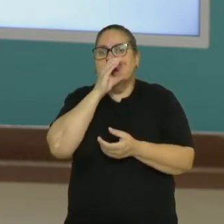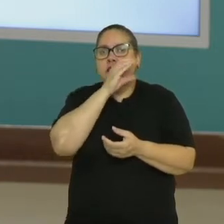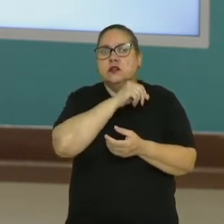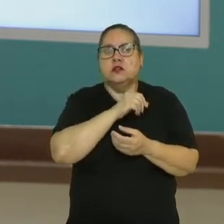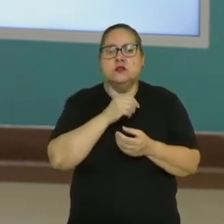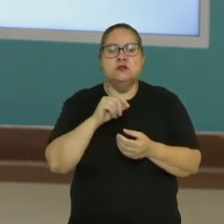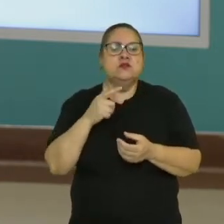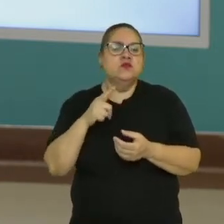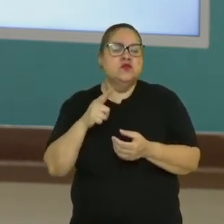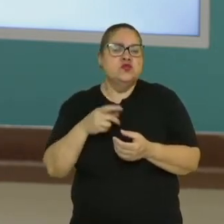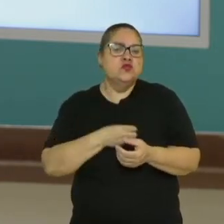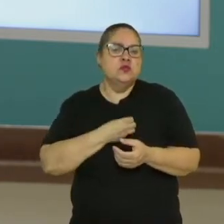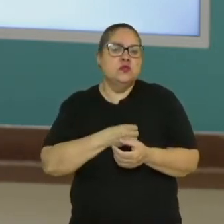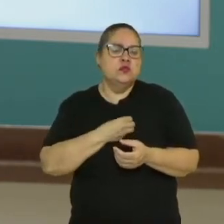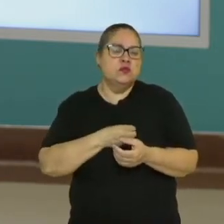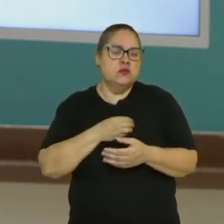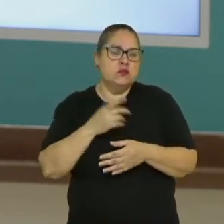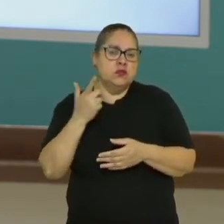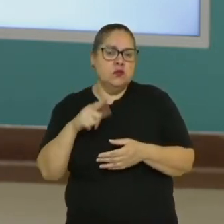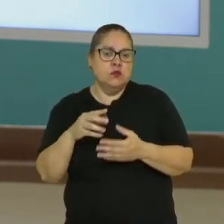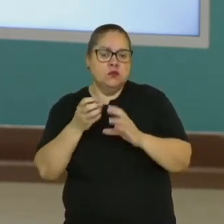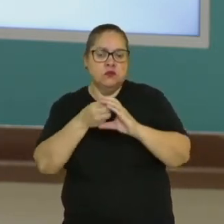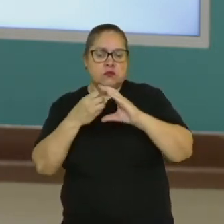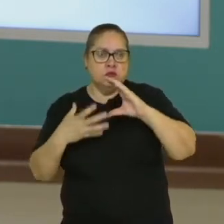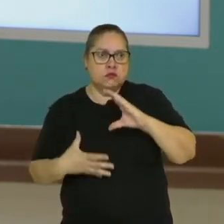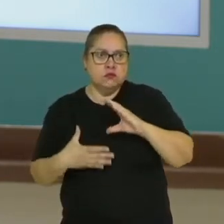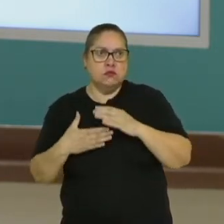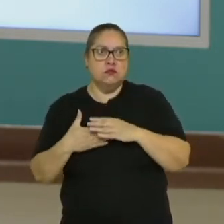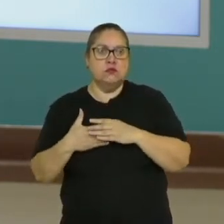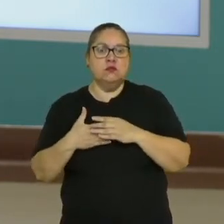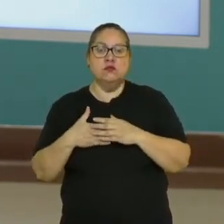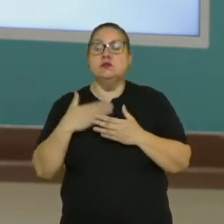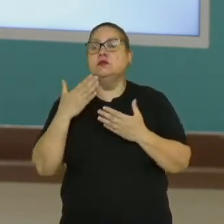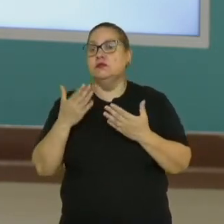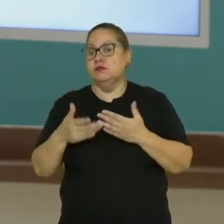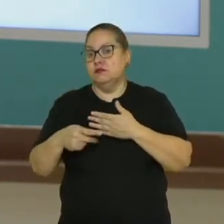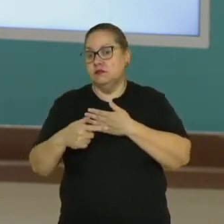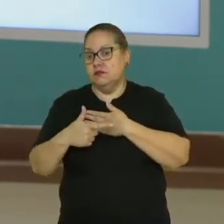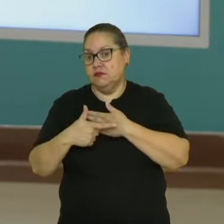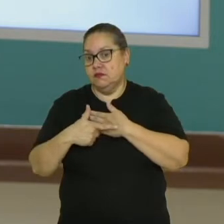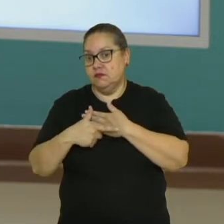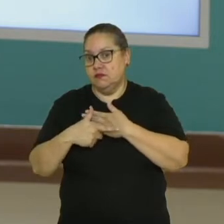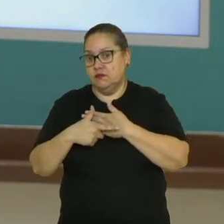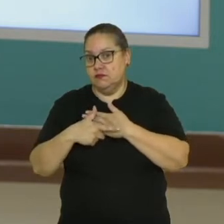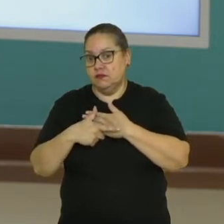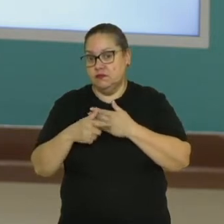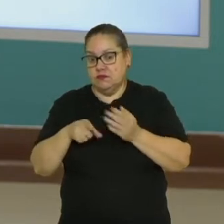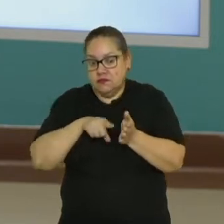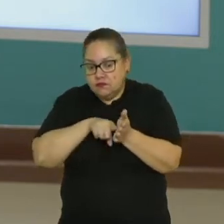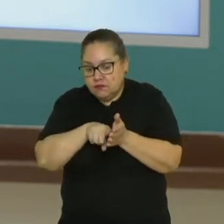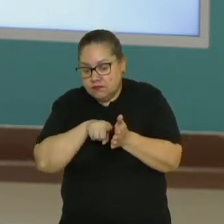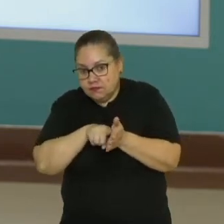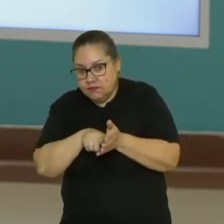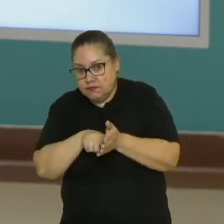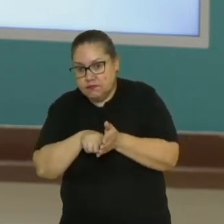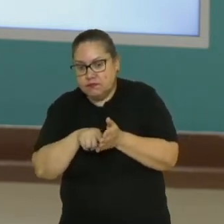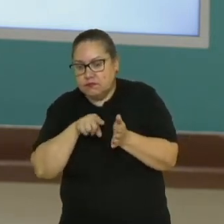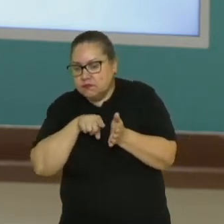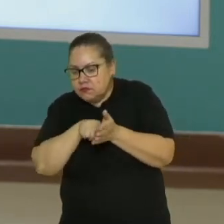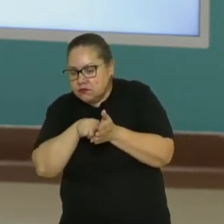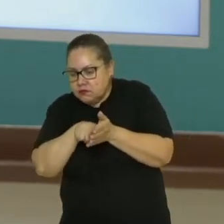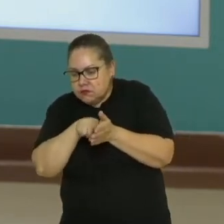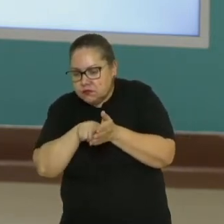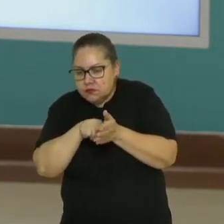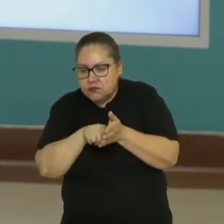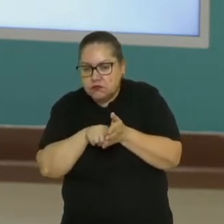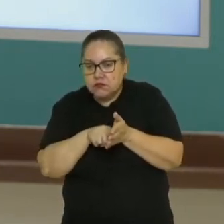Que não tinha vida ou outras características? E esse é o papel dos cientistas. Os cientistas